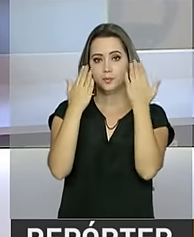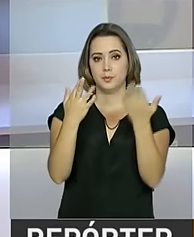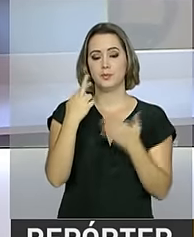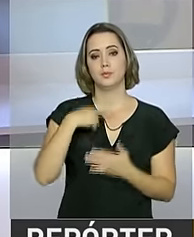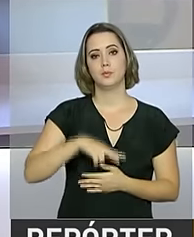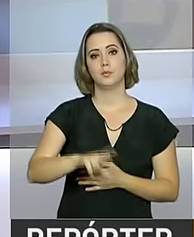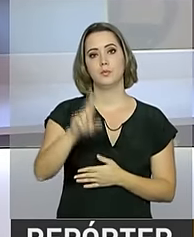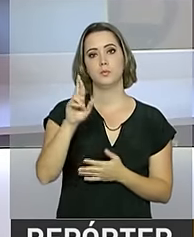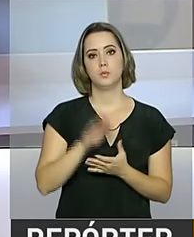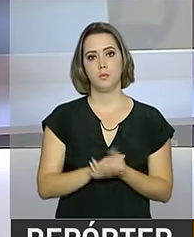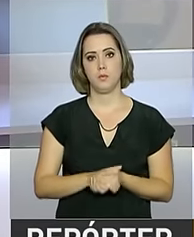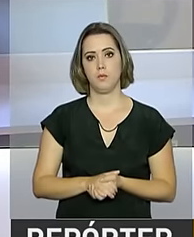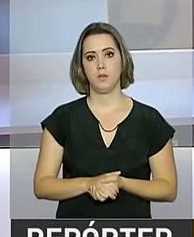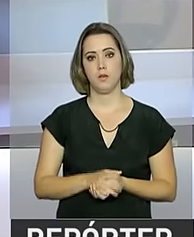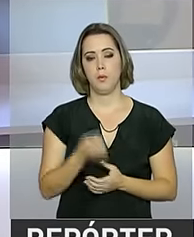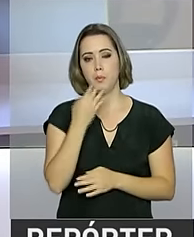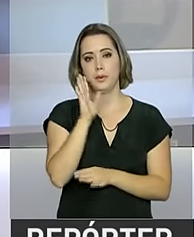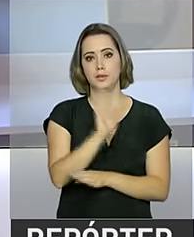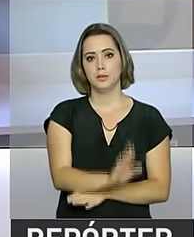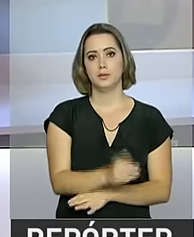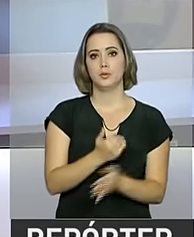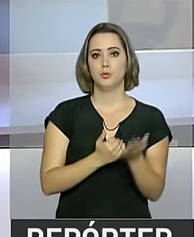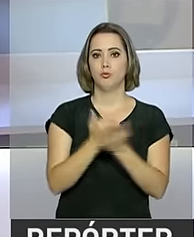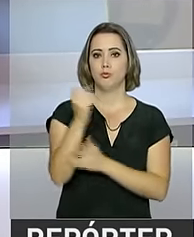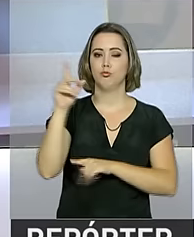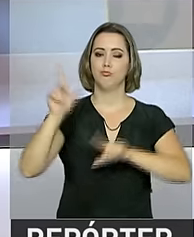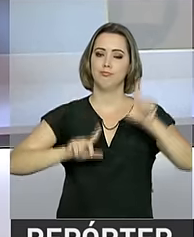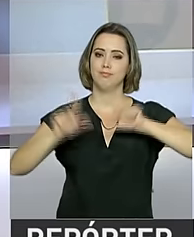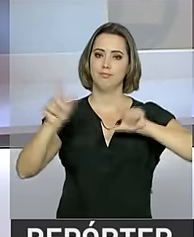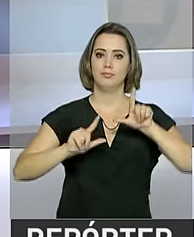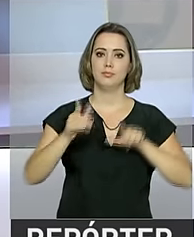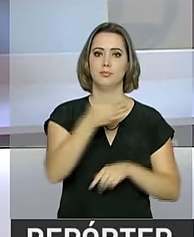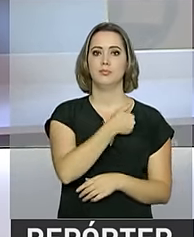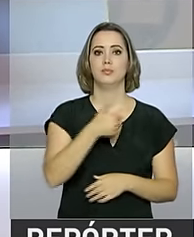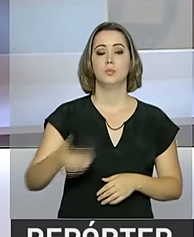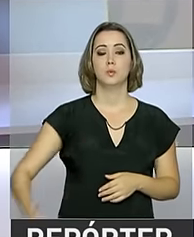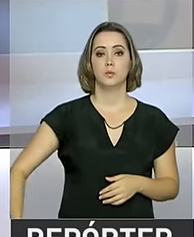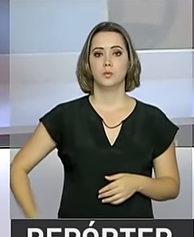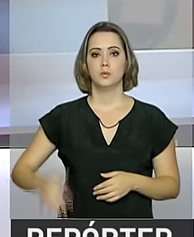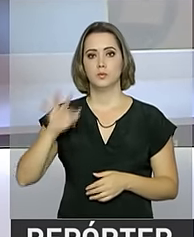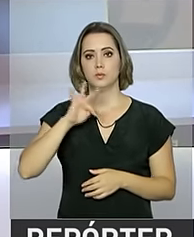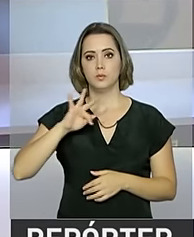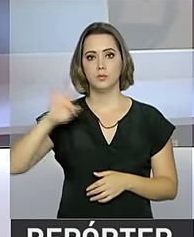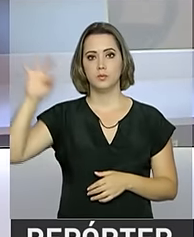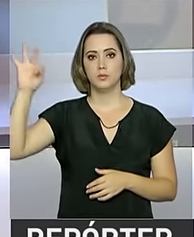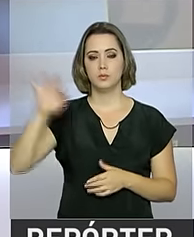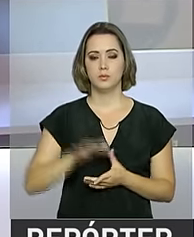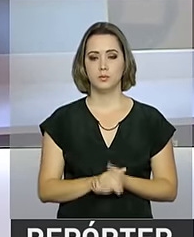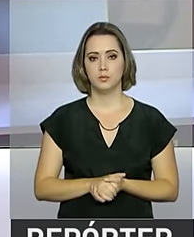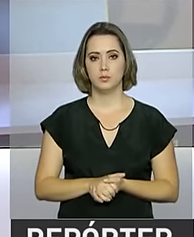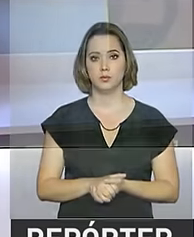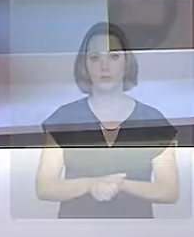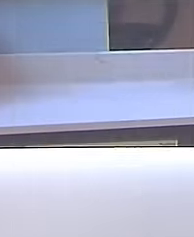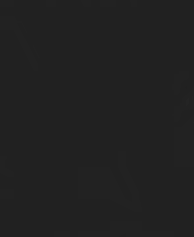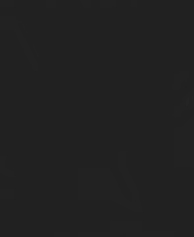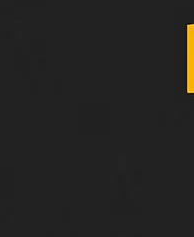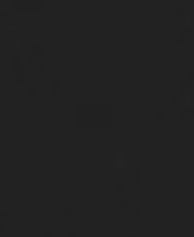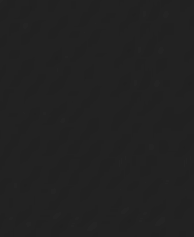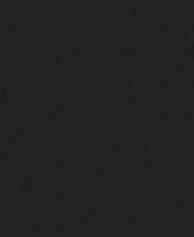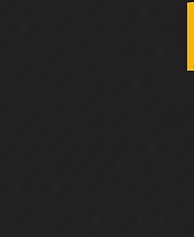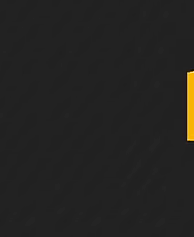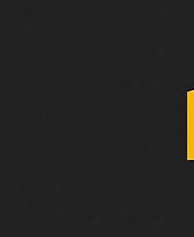do Reporter NBR uma ótima tarde para você continue com a gente aqui na NBR a TV do Governo Federal